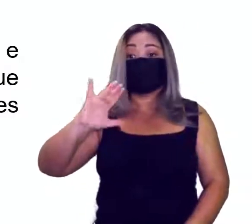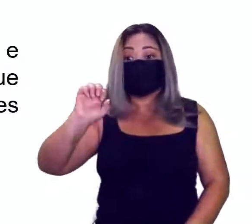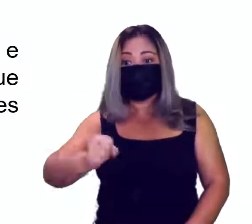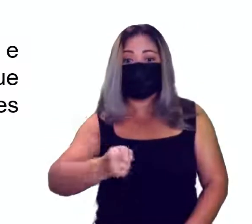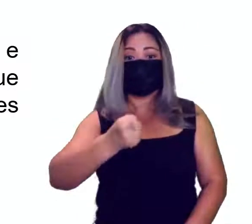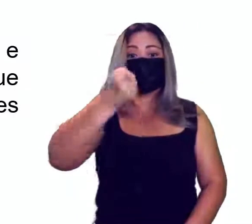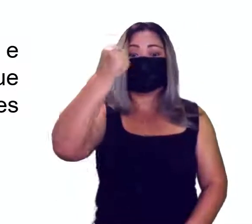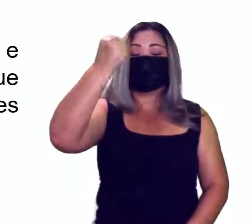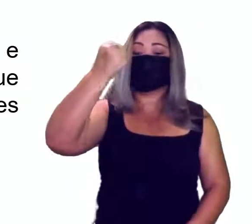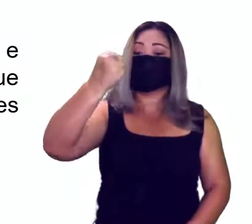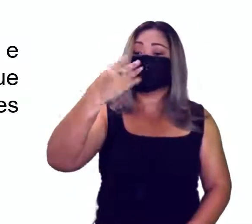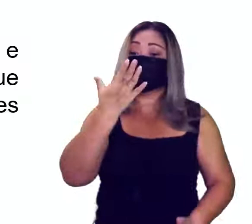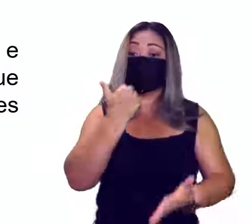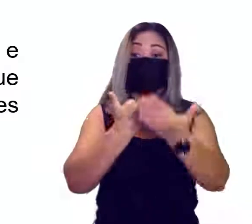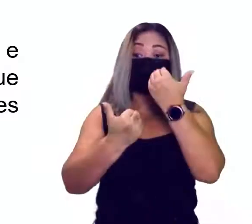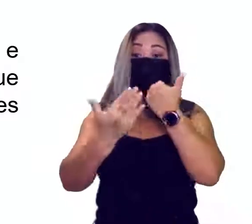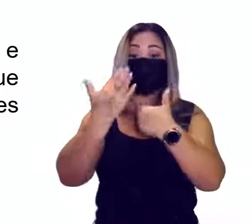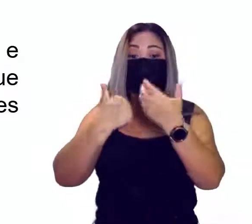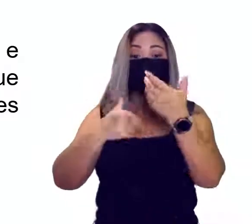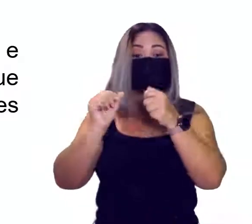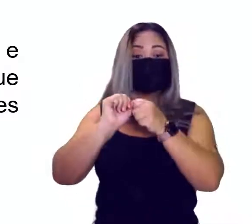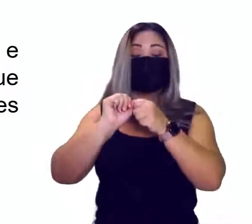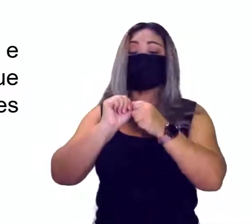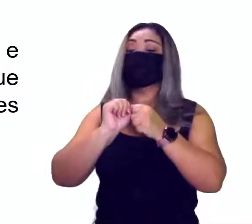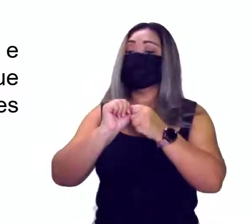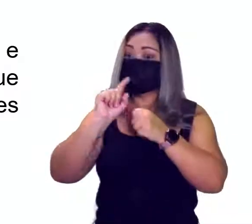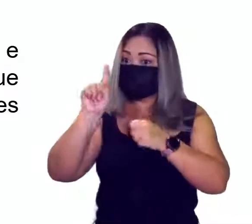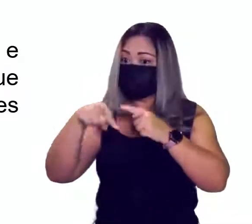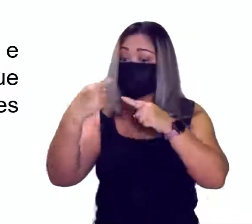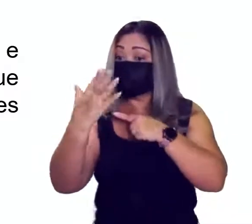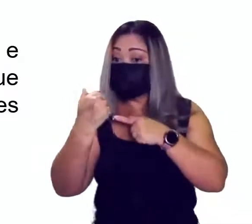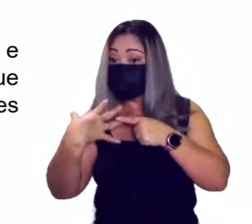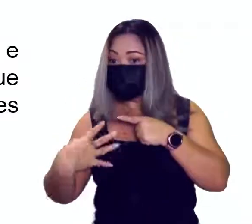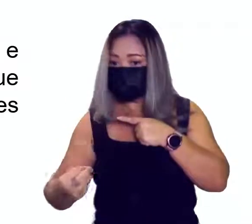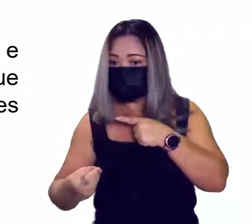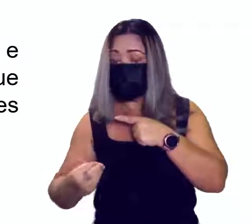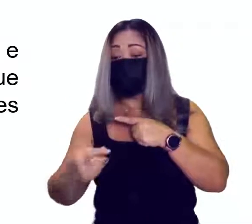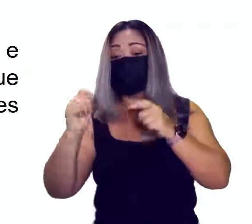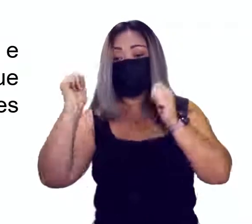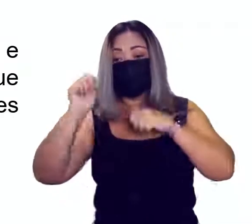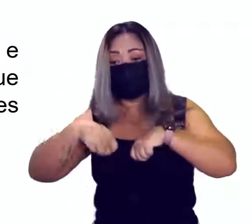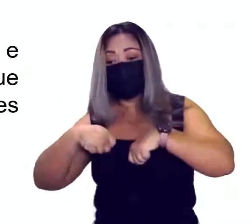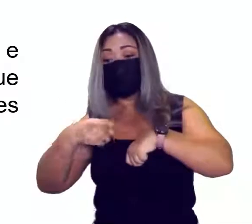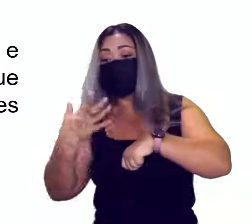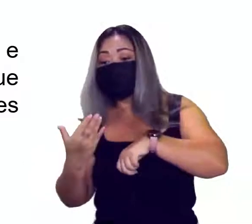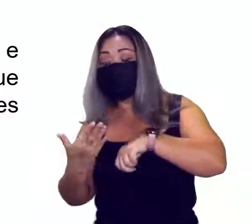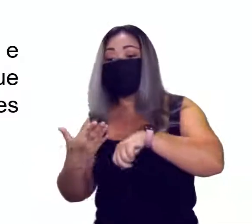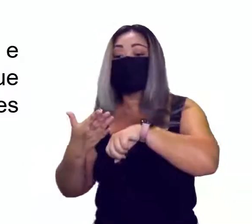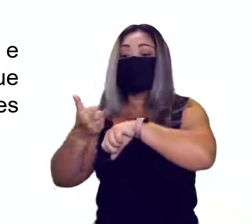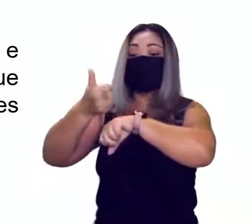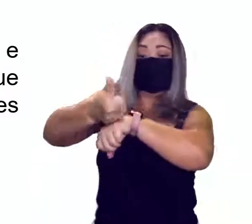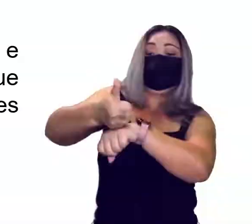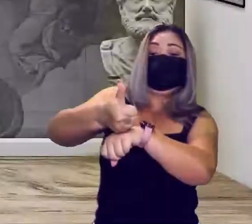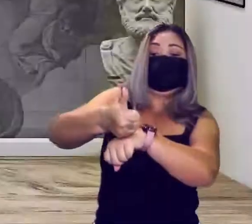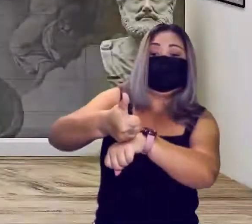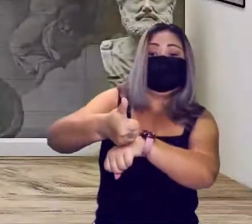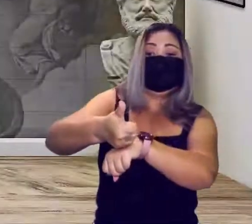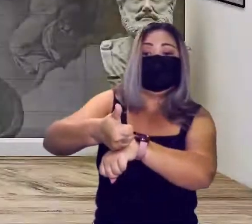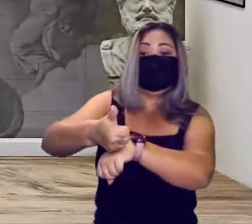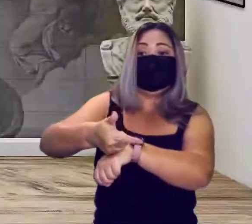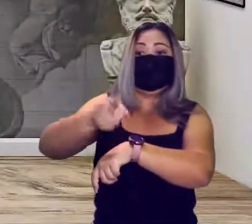seu pai, Cronos, que devorava seus filhos para que nenhum deles pudesse tomar seu lugar. Olha só,